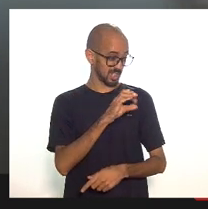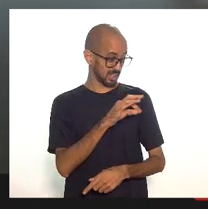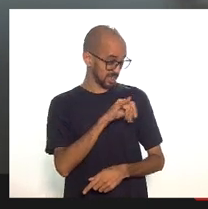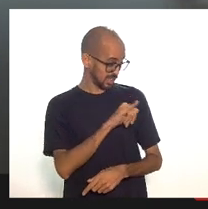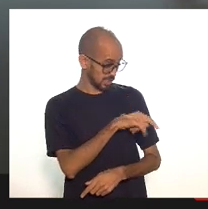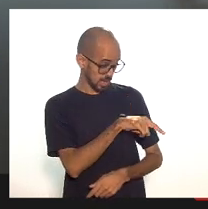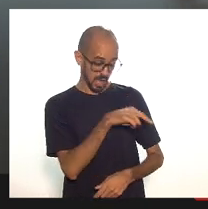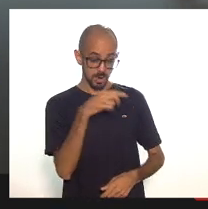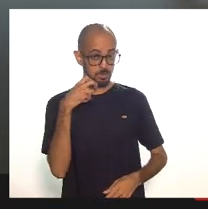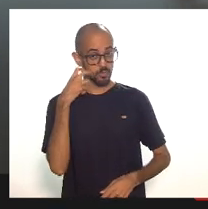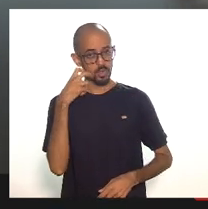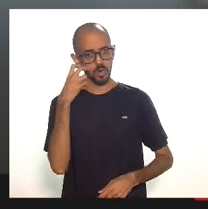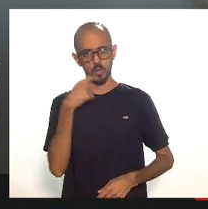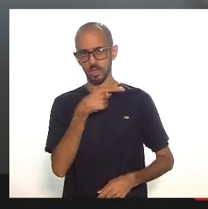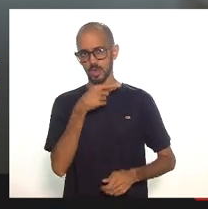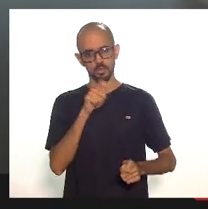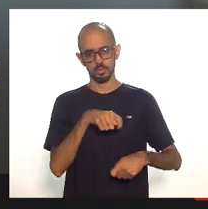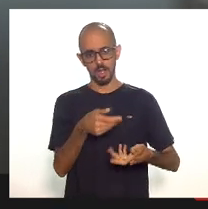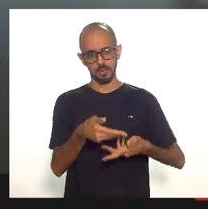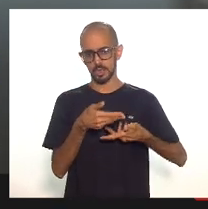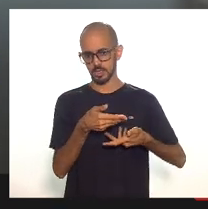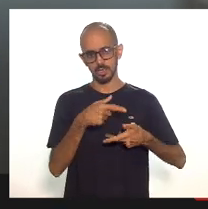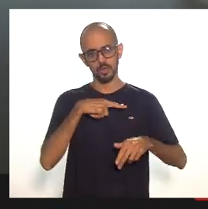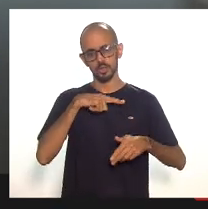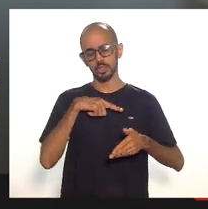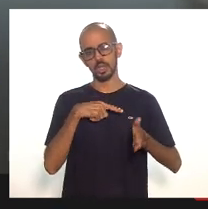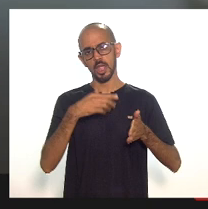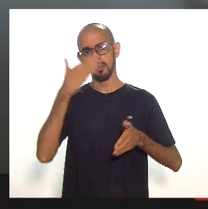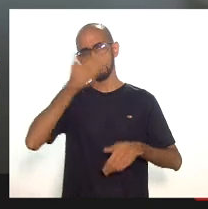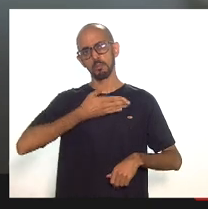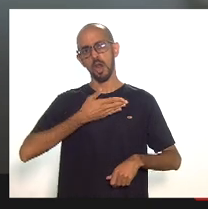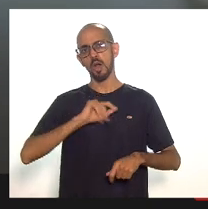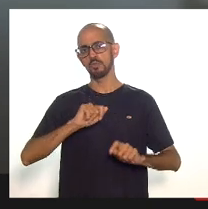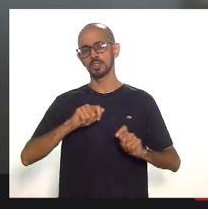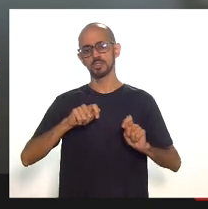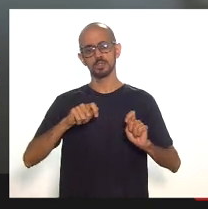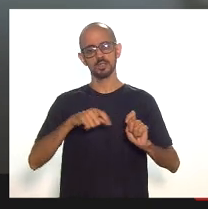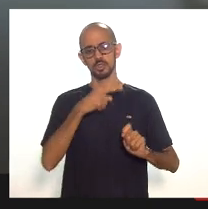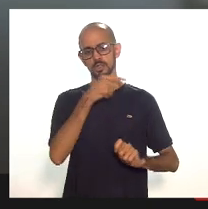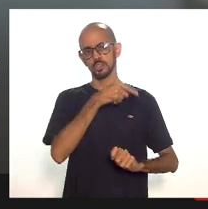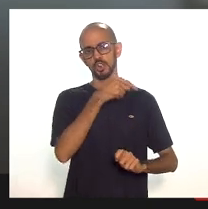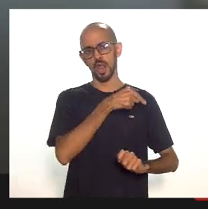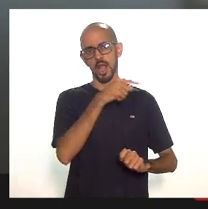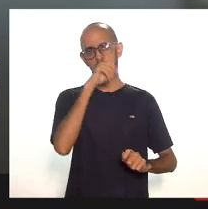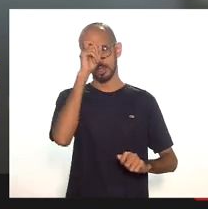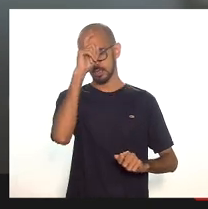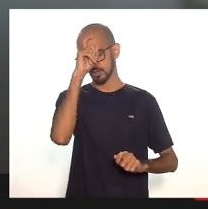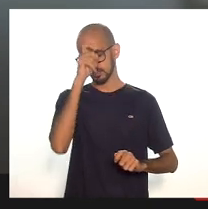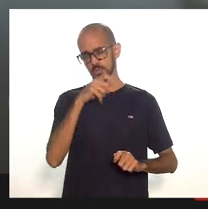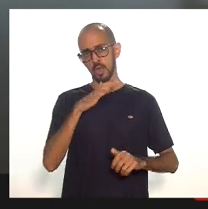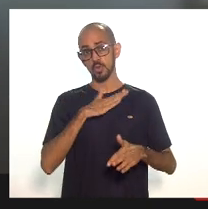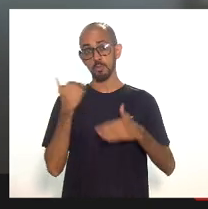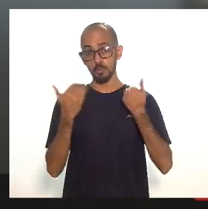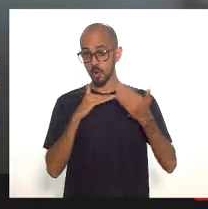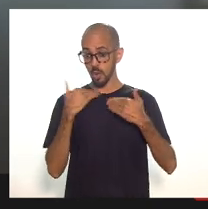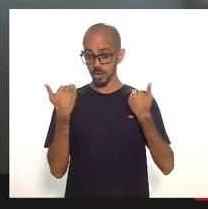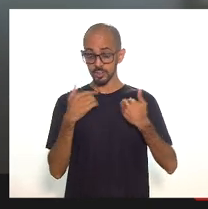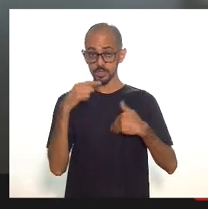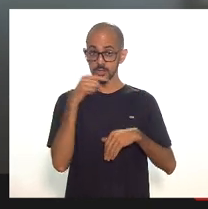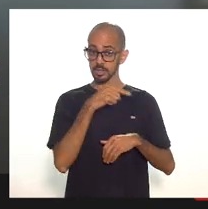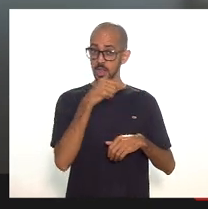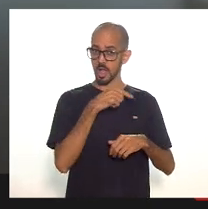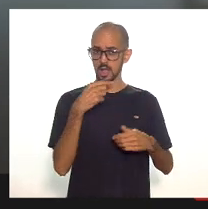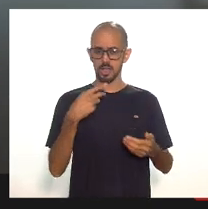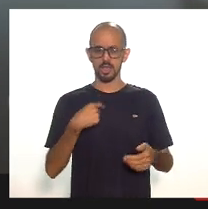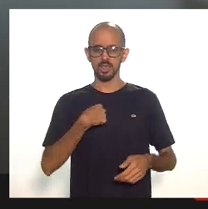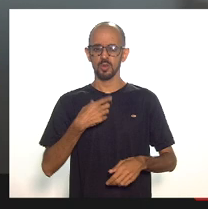é uma vergonha, uma vergonha. Eu tenho dados concretos daquele hospital, com índice de mortalidade, inclusive. Eu tenho 46